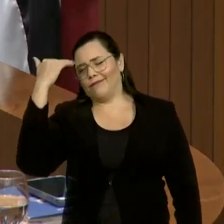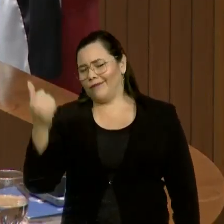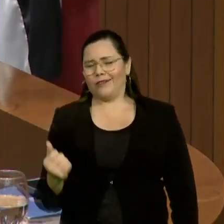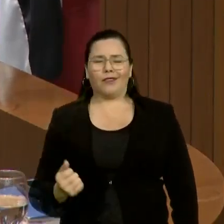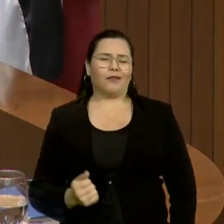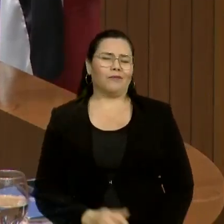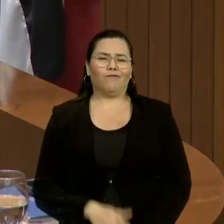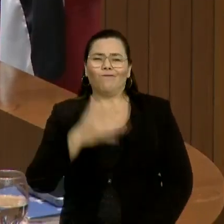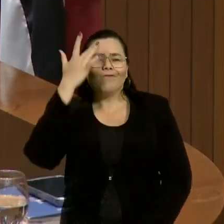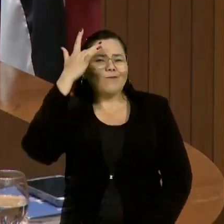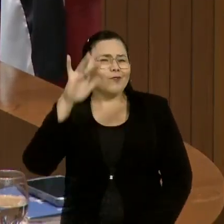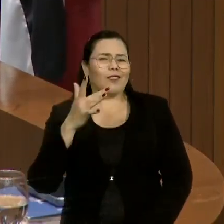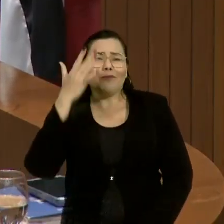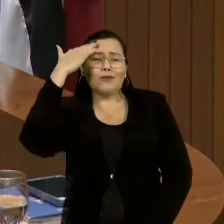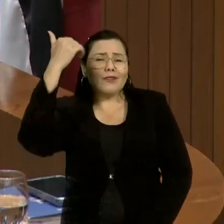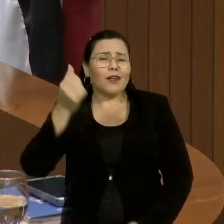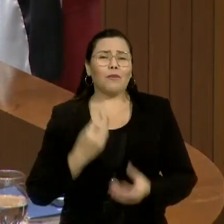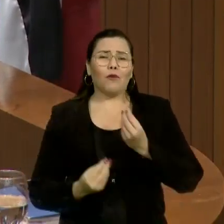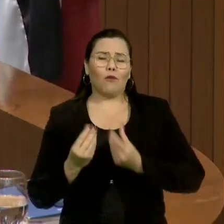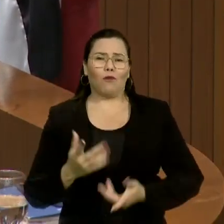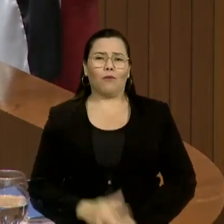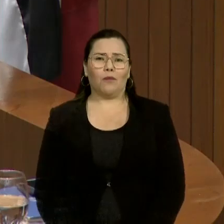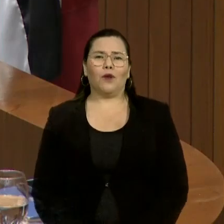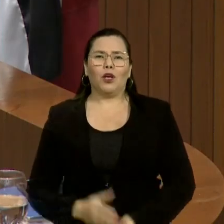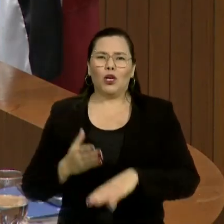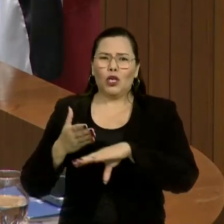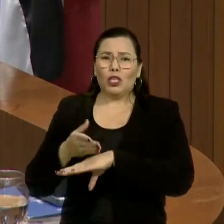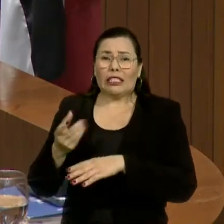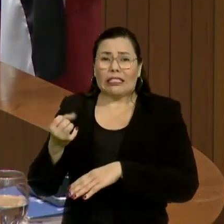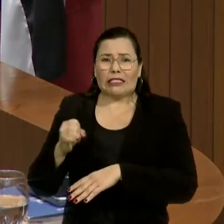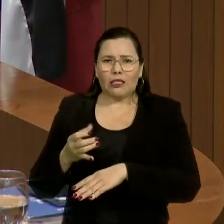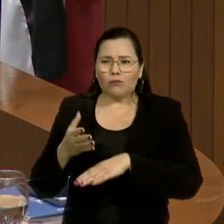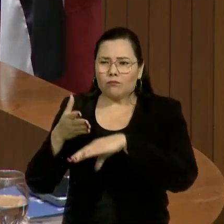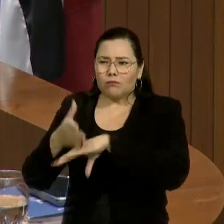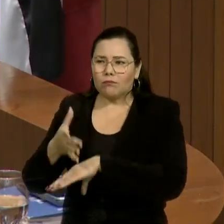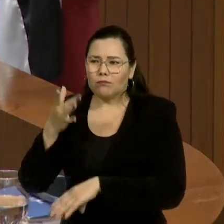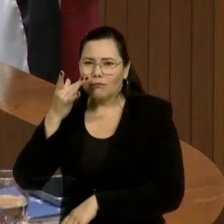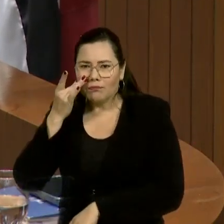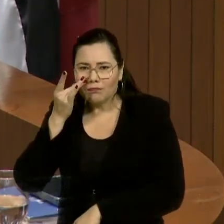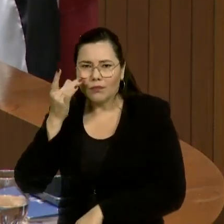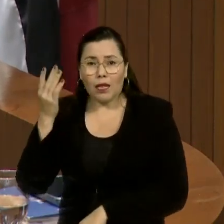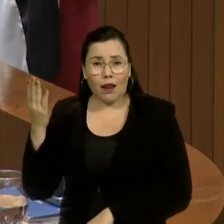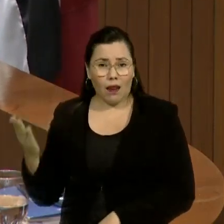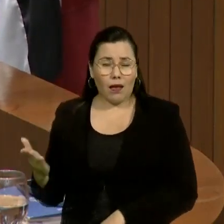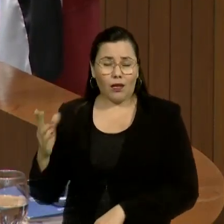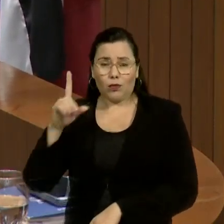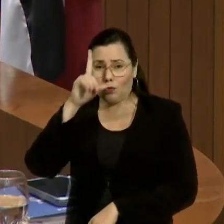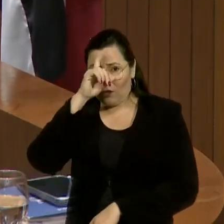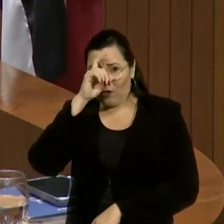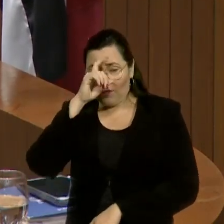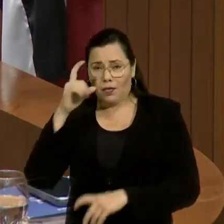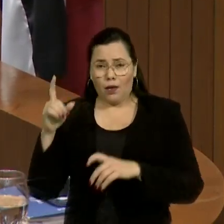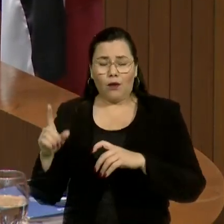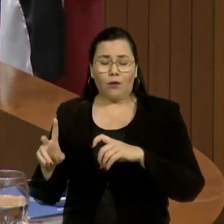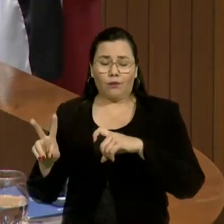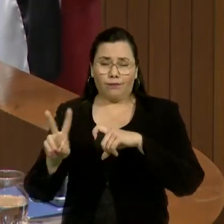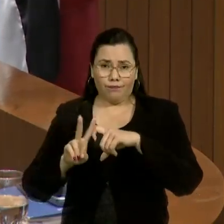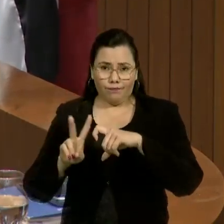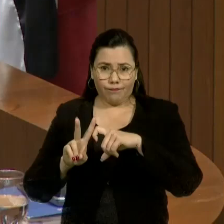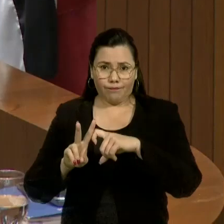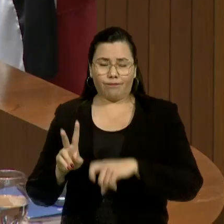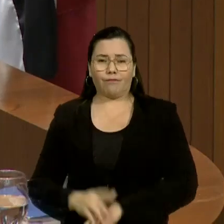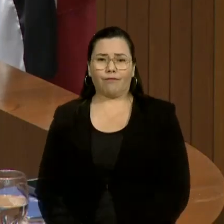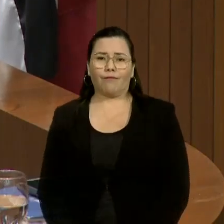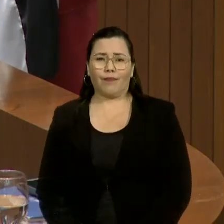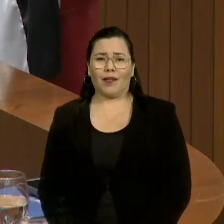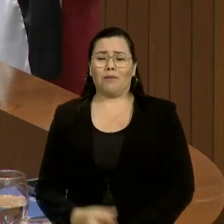bagunça total, onde você olha é bagunçado e, obviamente, o atendimento no início vai ter aquele problema, mas,